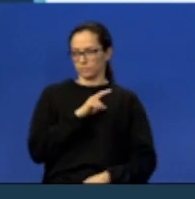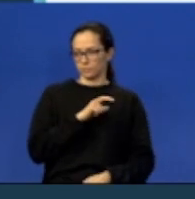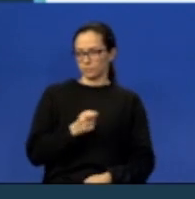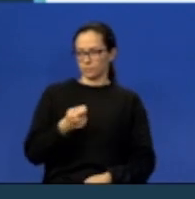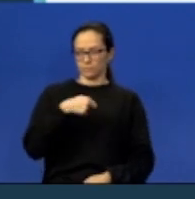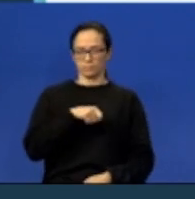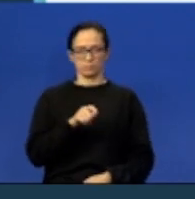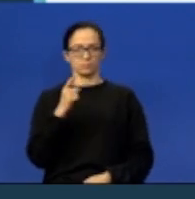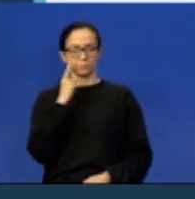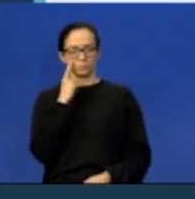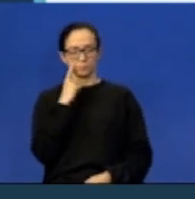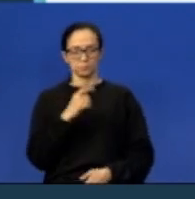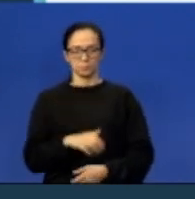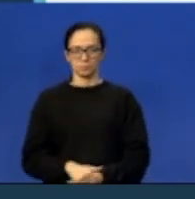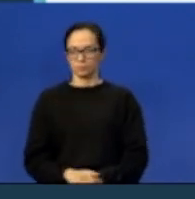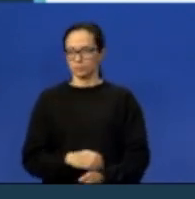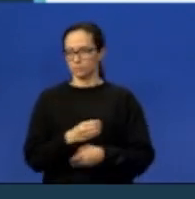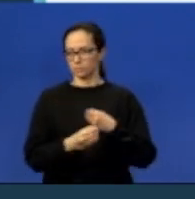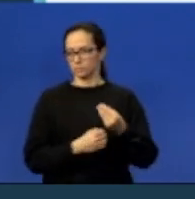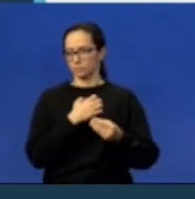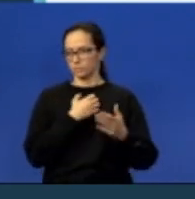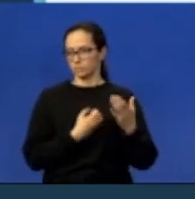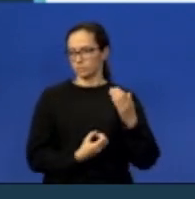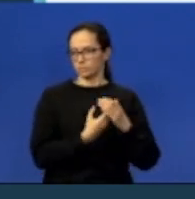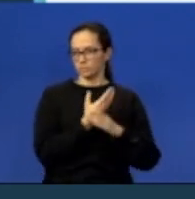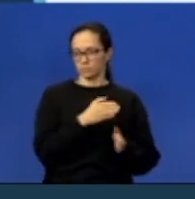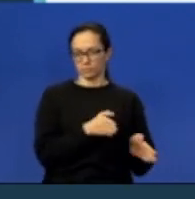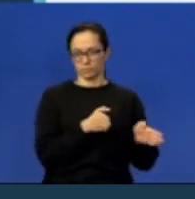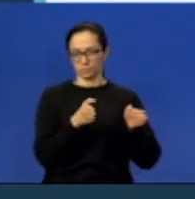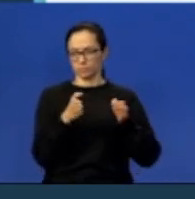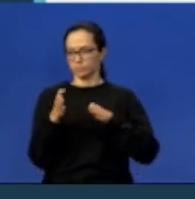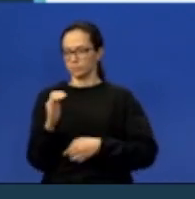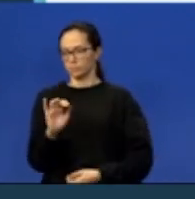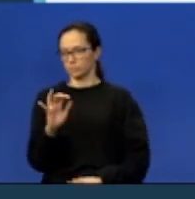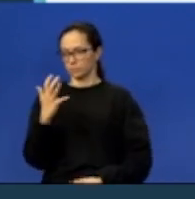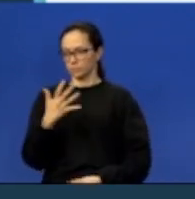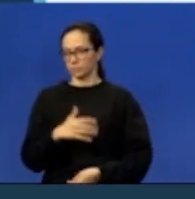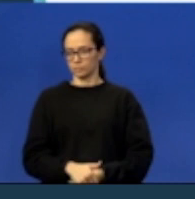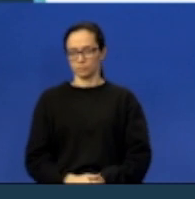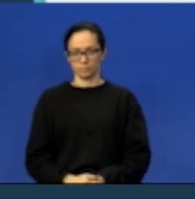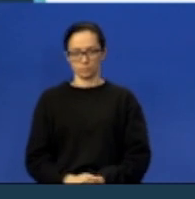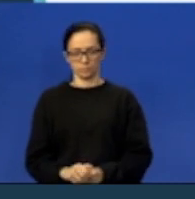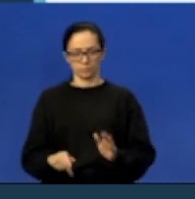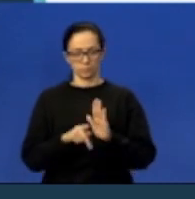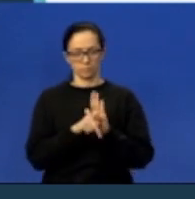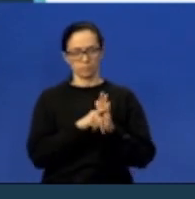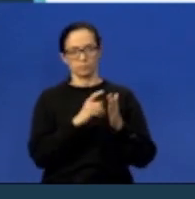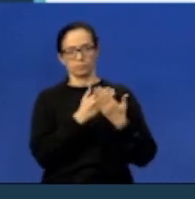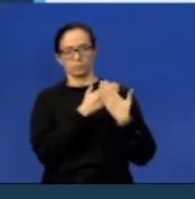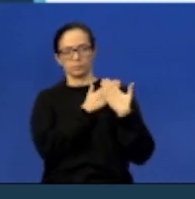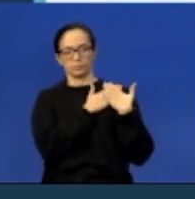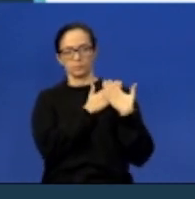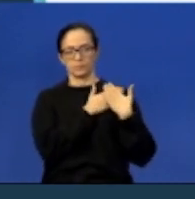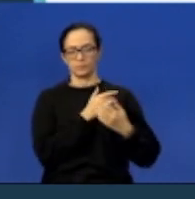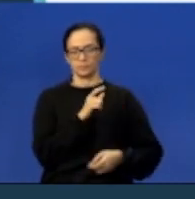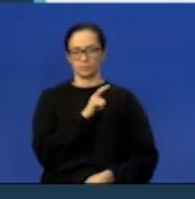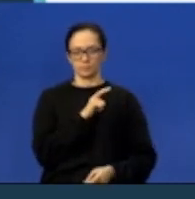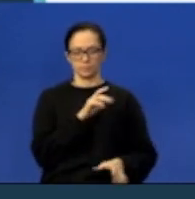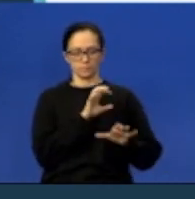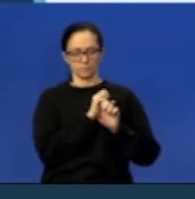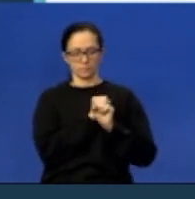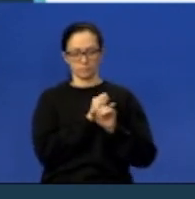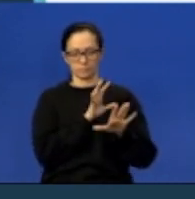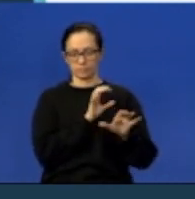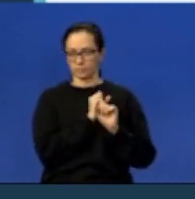então, ele funciona através da sístole e da diástole. A sístole, ela é responsável, né, pela contração, né,